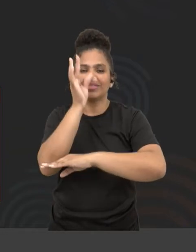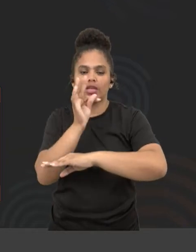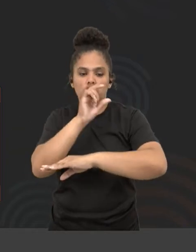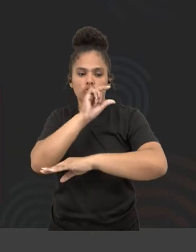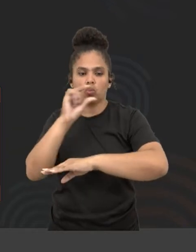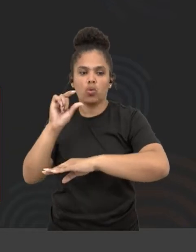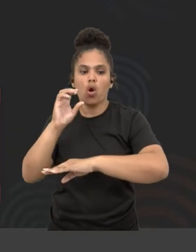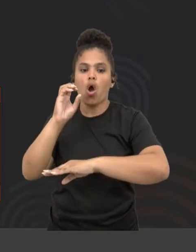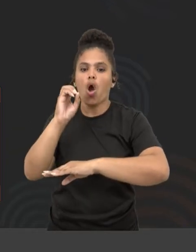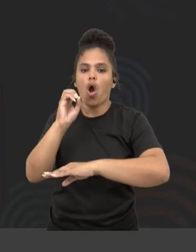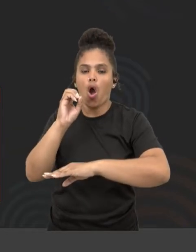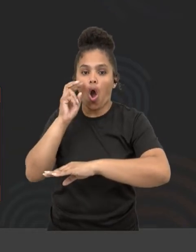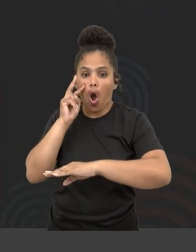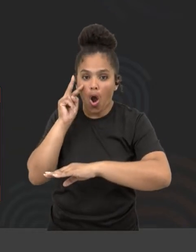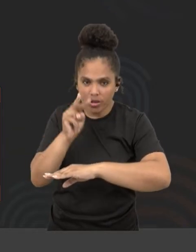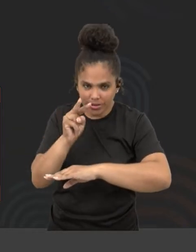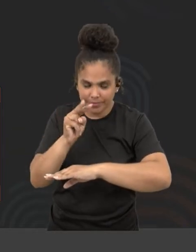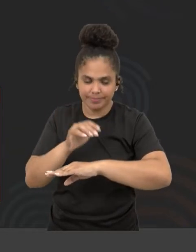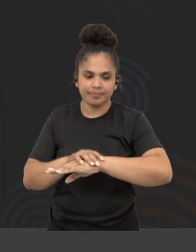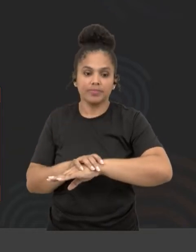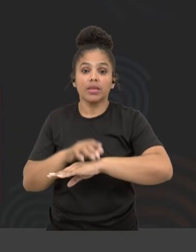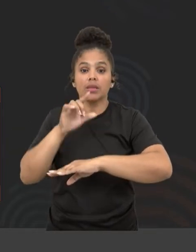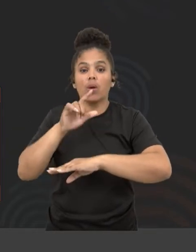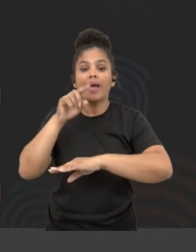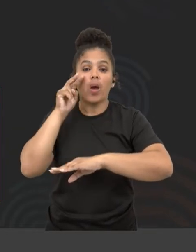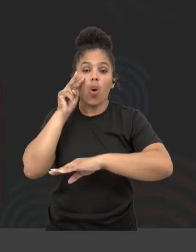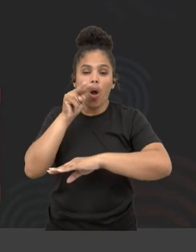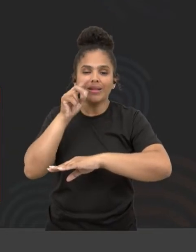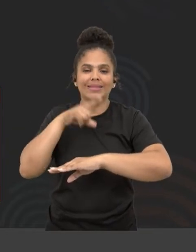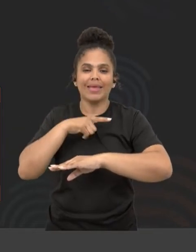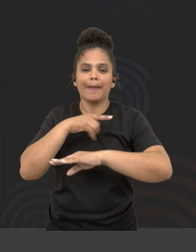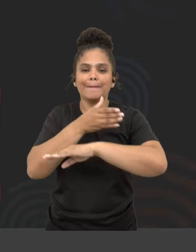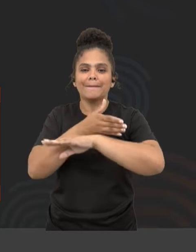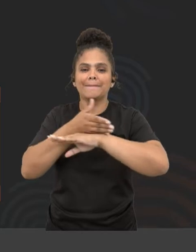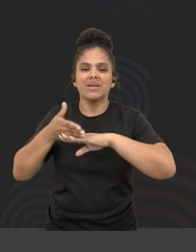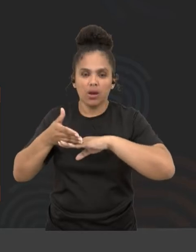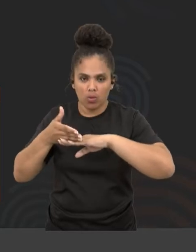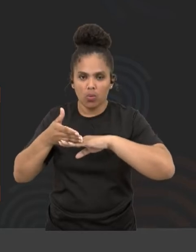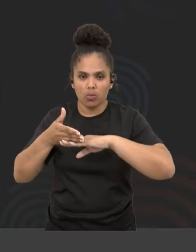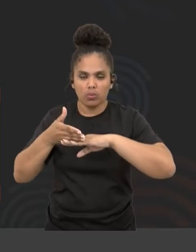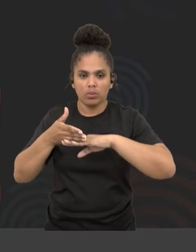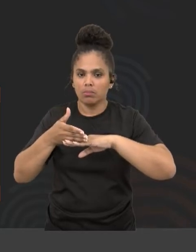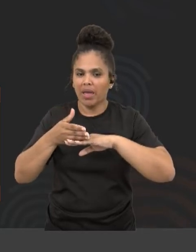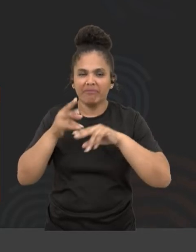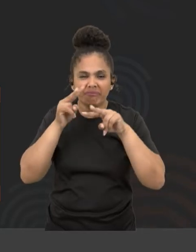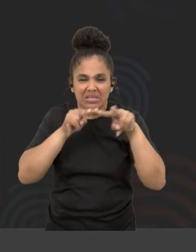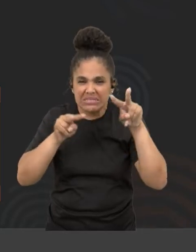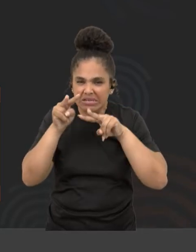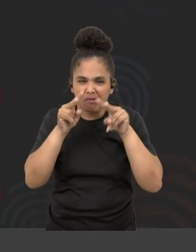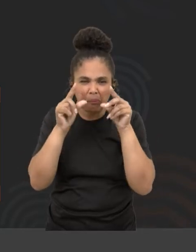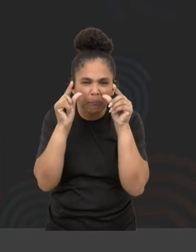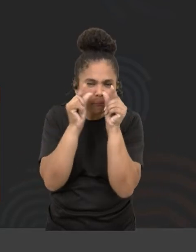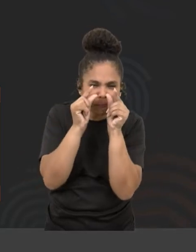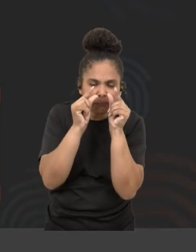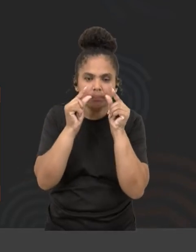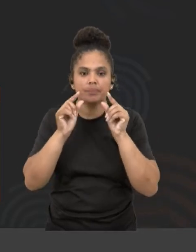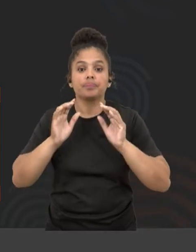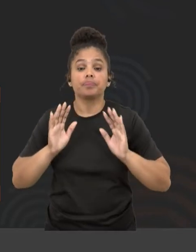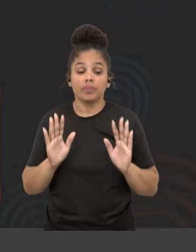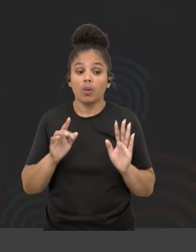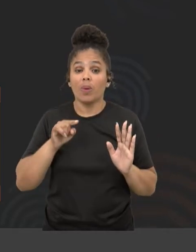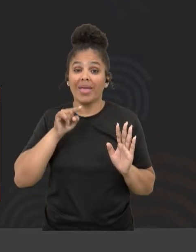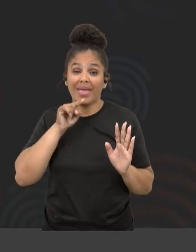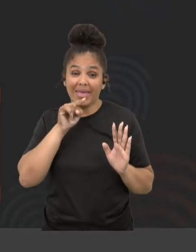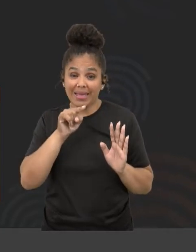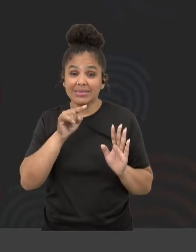Esse texto ele tá da cor branca e ele não está muito visível. Então,